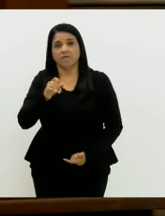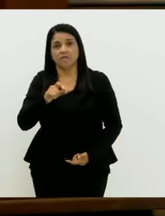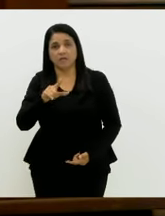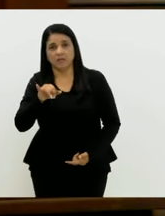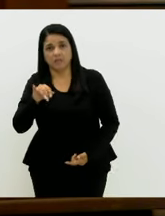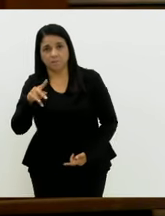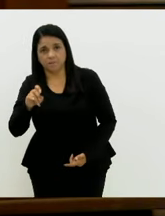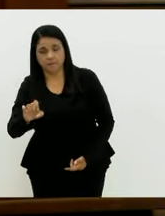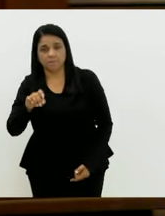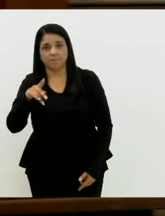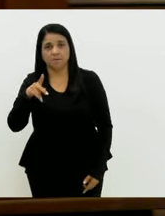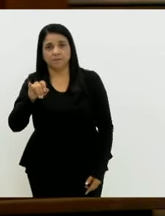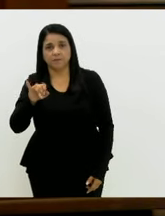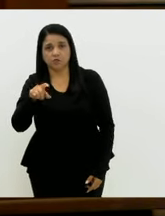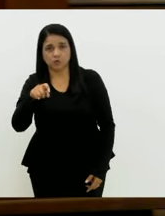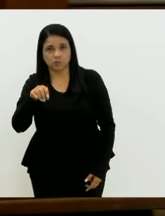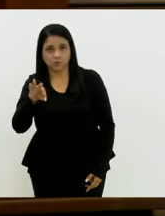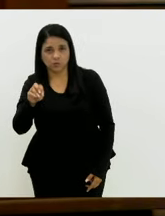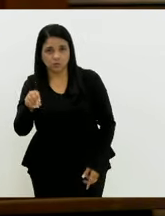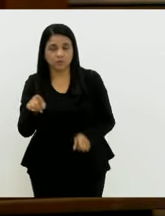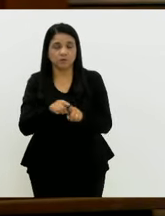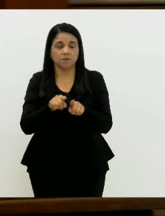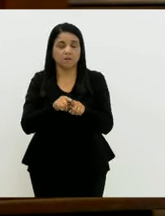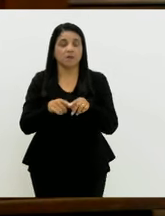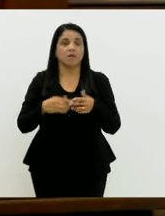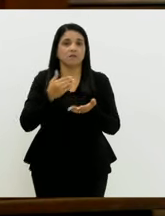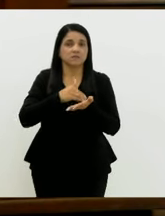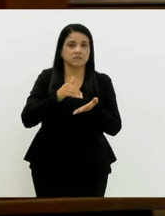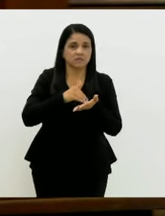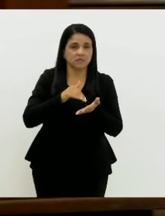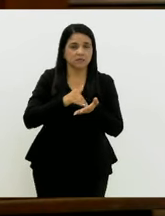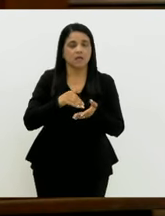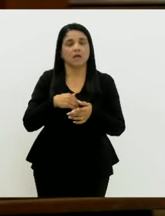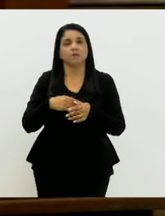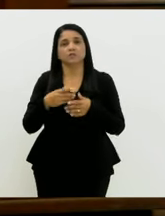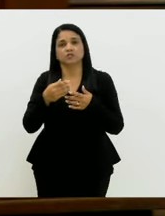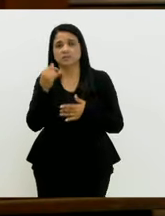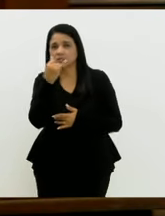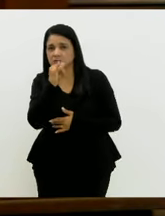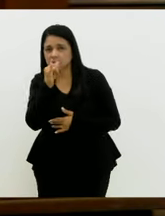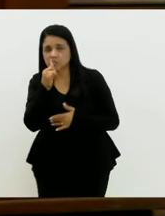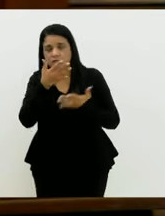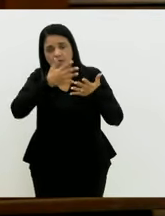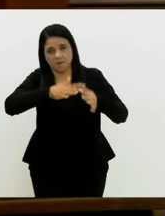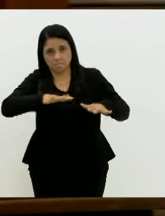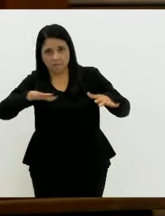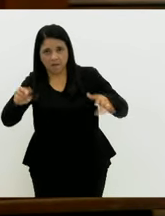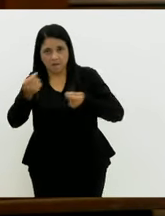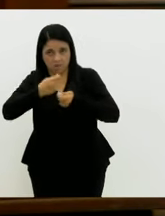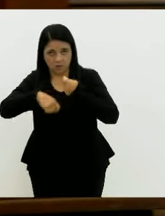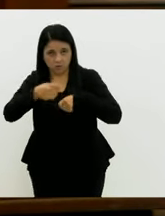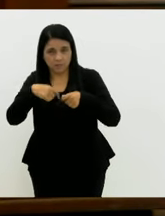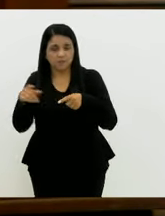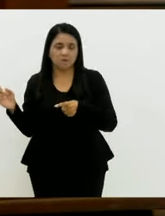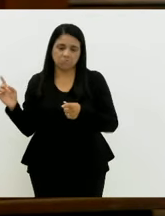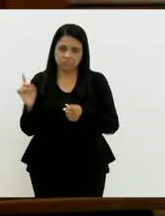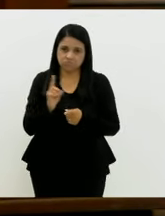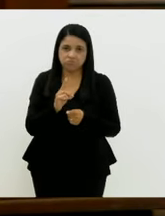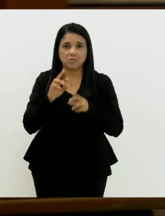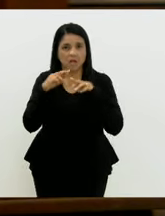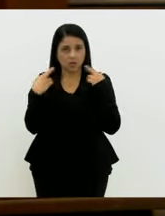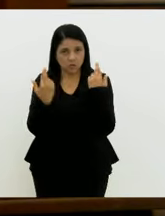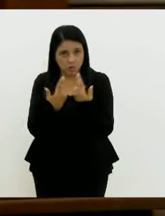né, de Estado de Energia e Economia do Mar, também se fez presente. Sei que o nosso governador vem